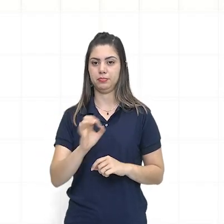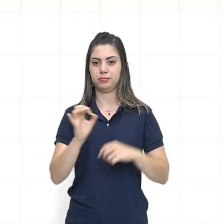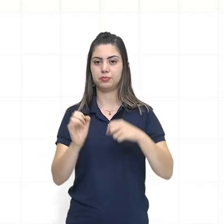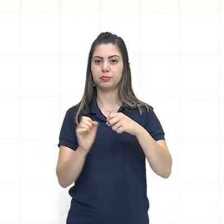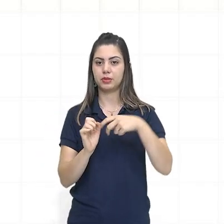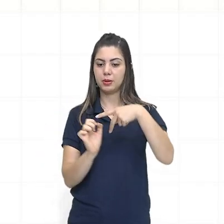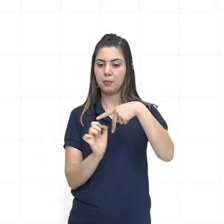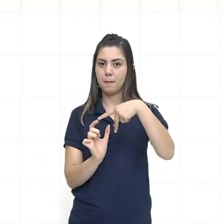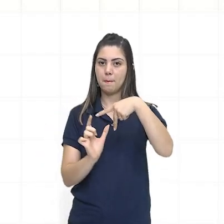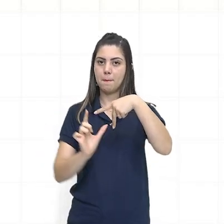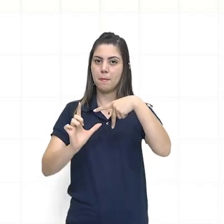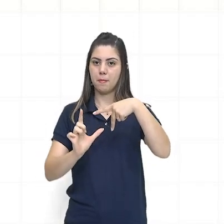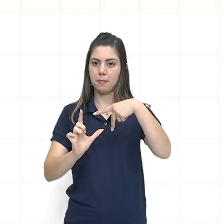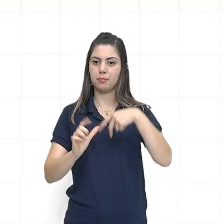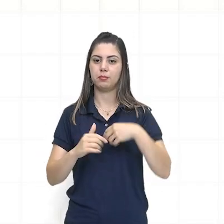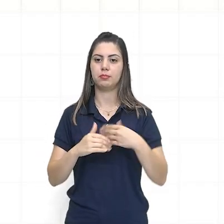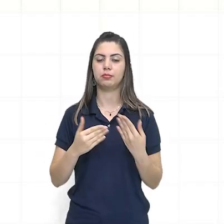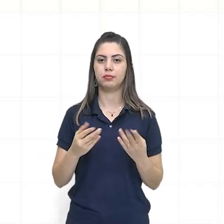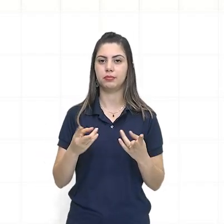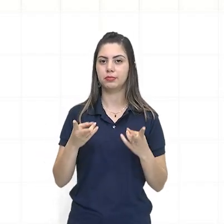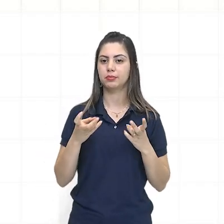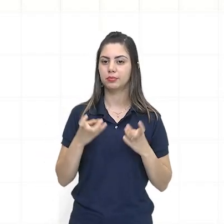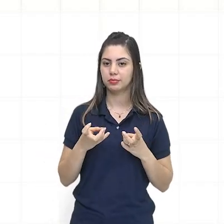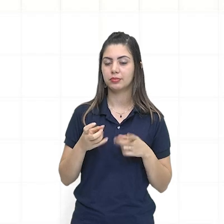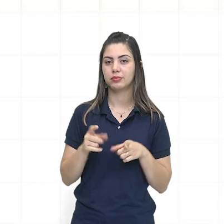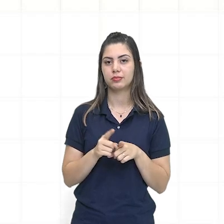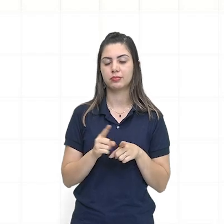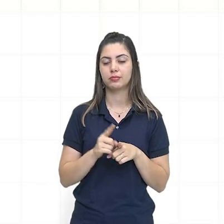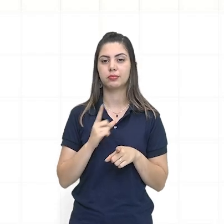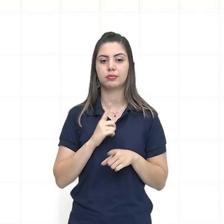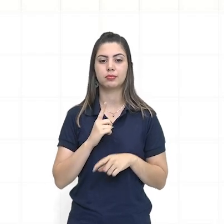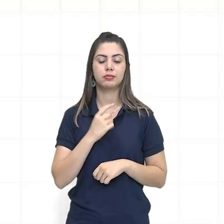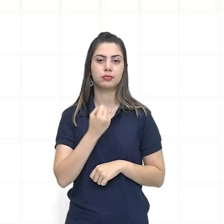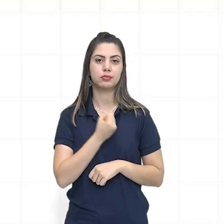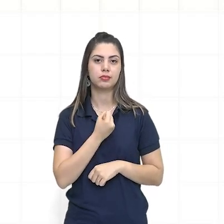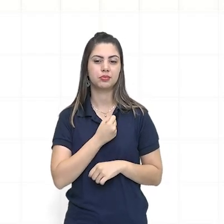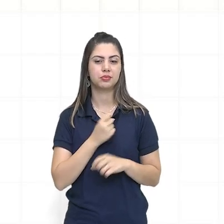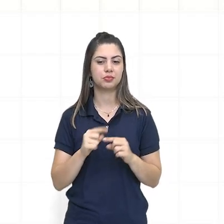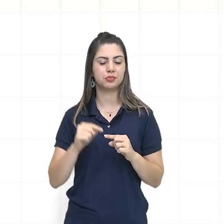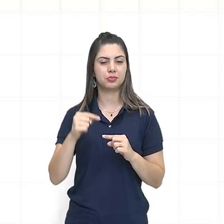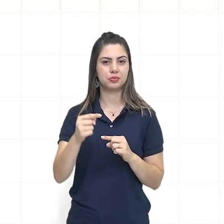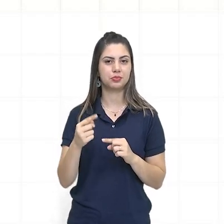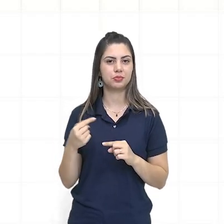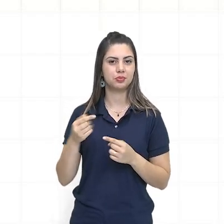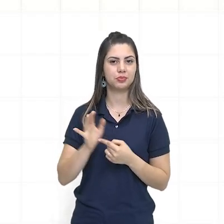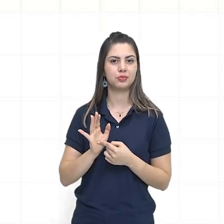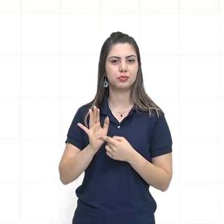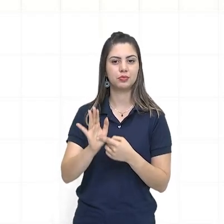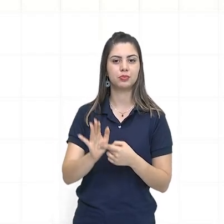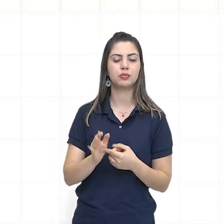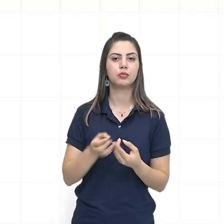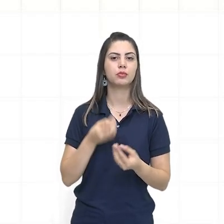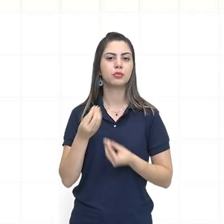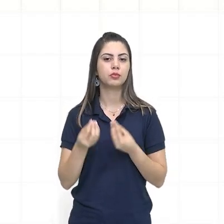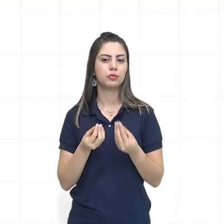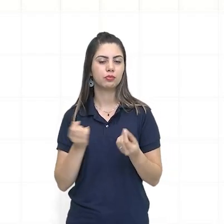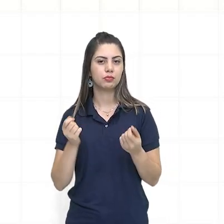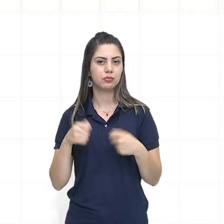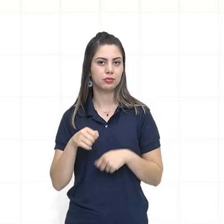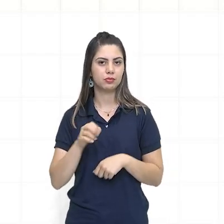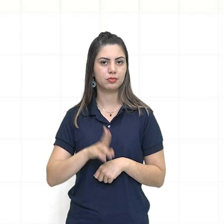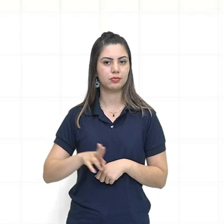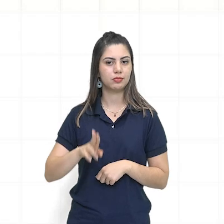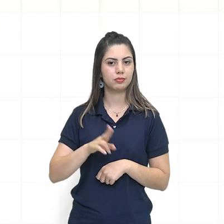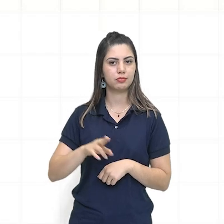Então, o ângulo, ele também tem o quê? Ele tem uma medida. A gente vai ver daqui a pouco como que a gente usa a